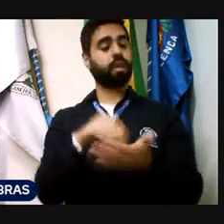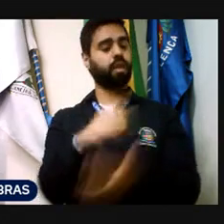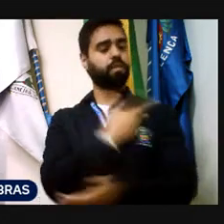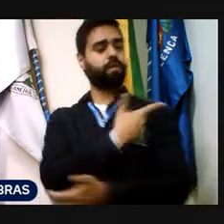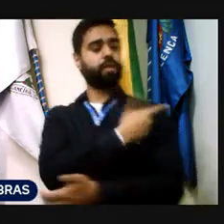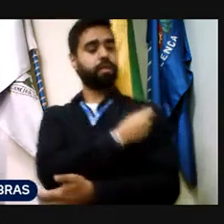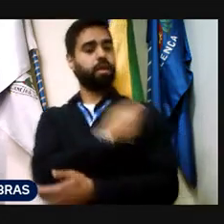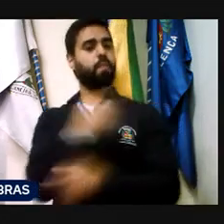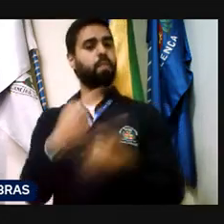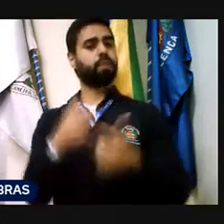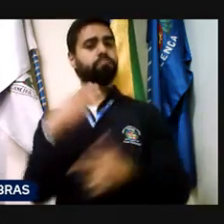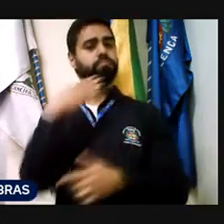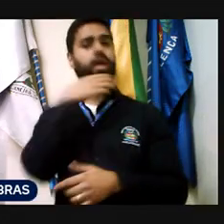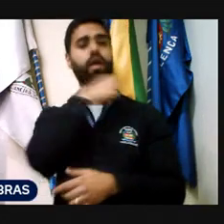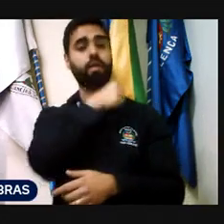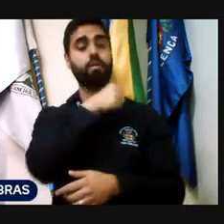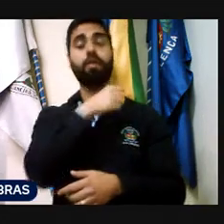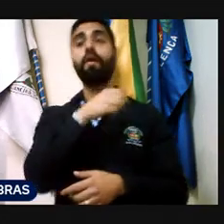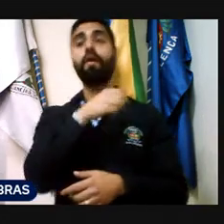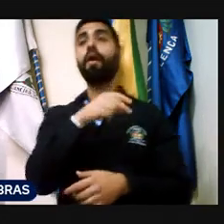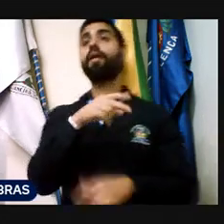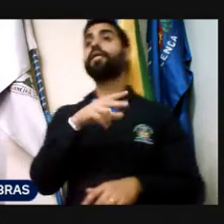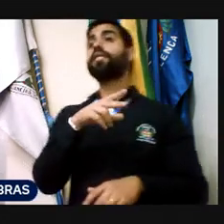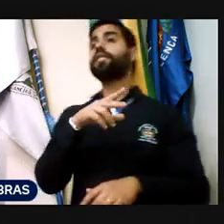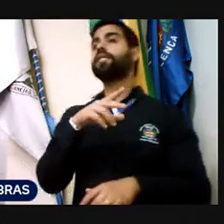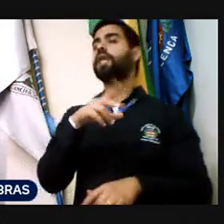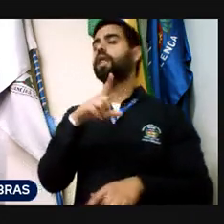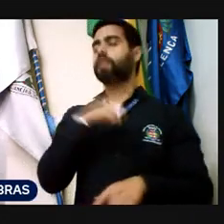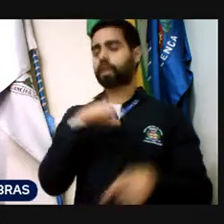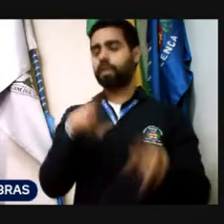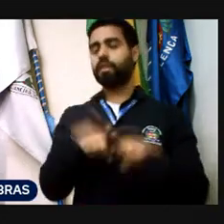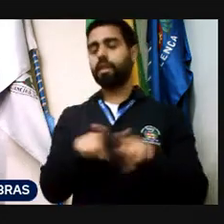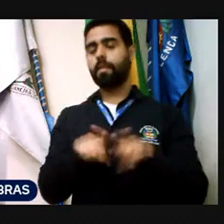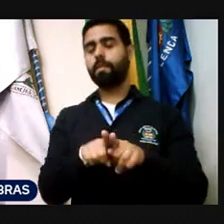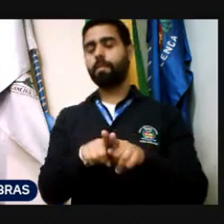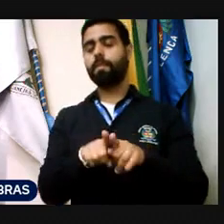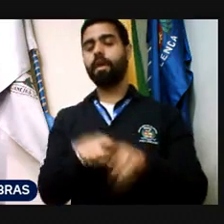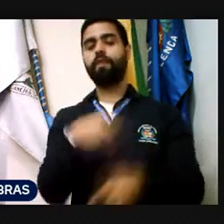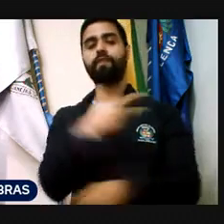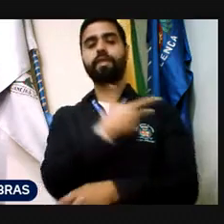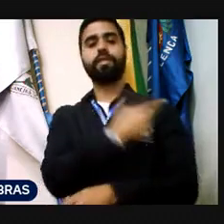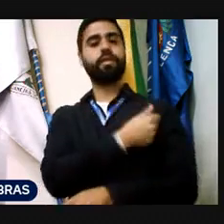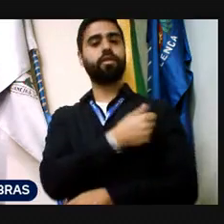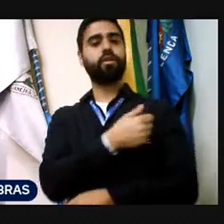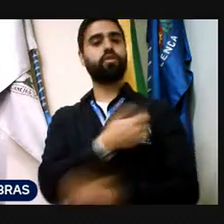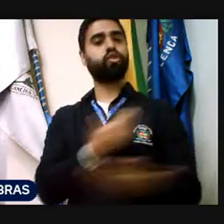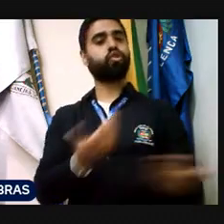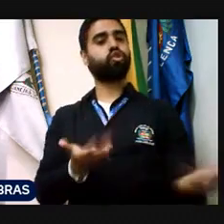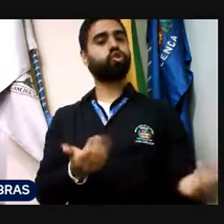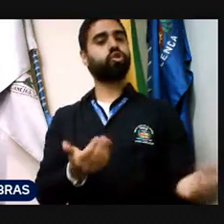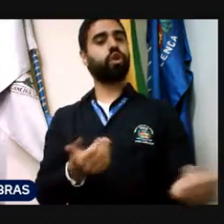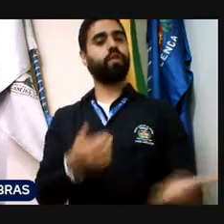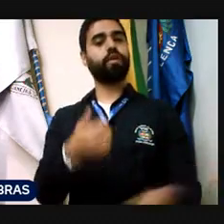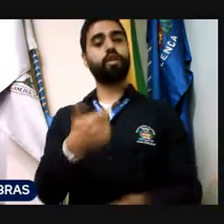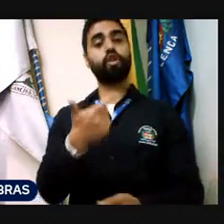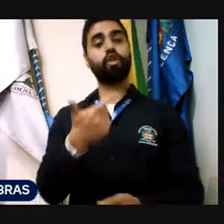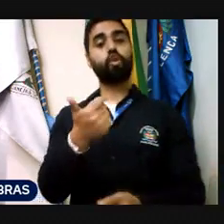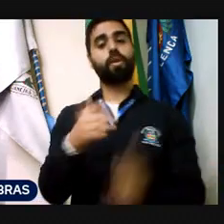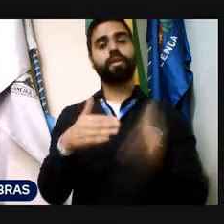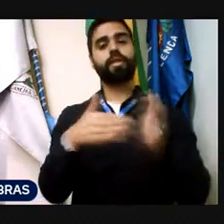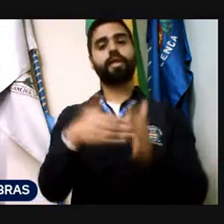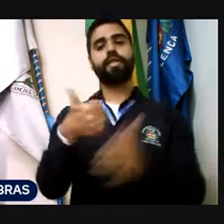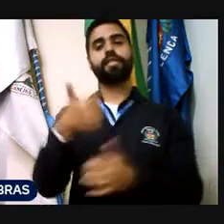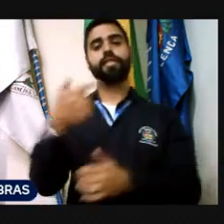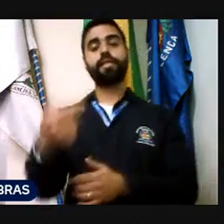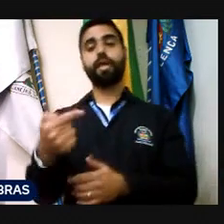em Valença. Teremos a vacinação dos adolescentes de 12 a 17 anos, doutor Eduardo, que após a conclusão,